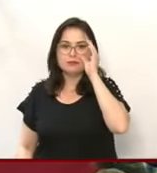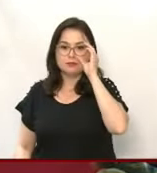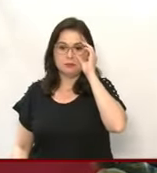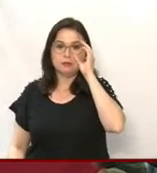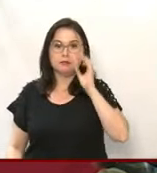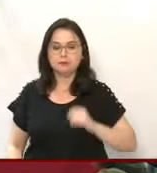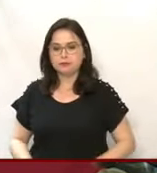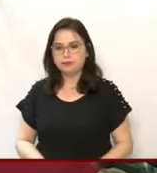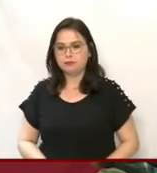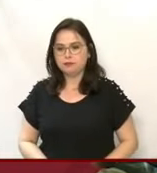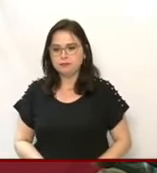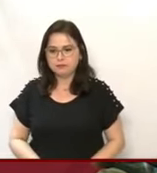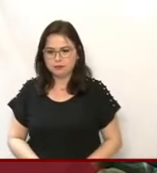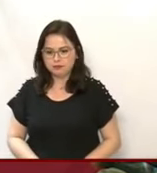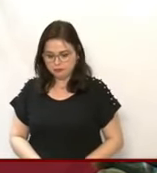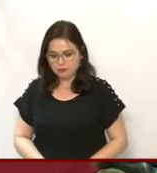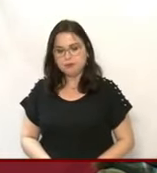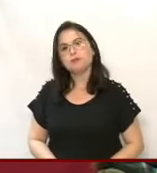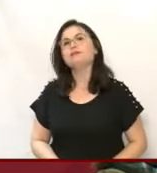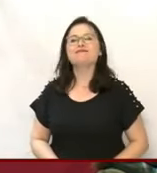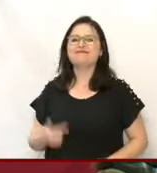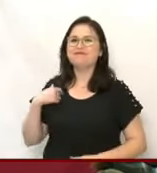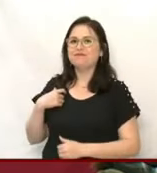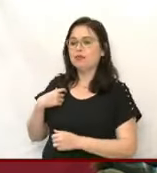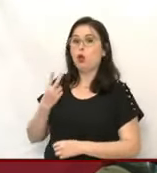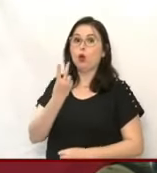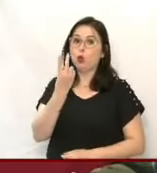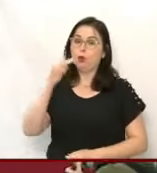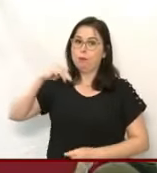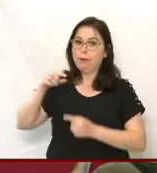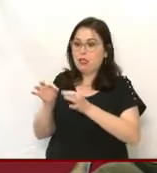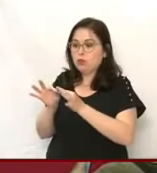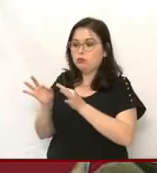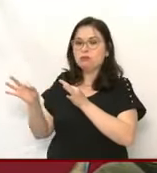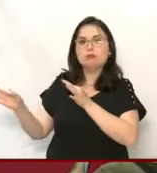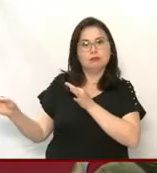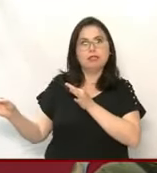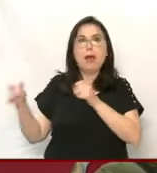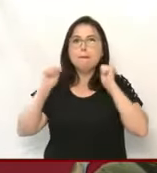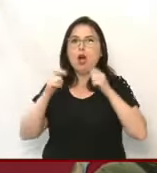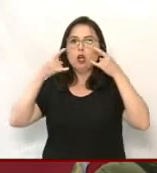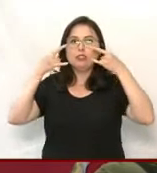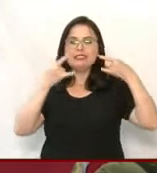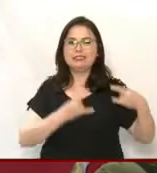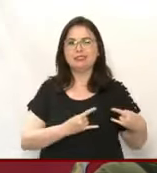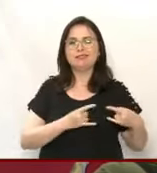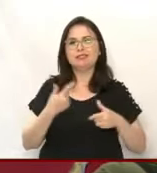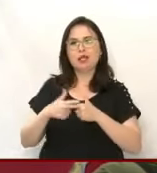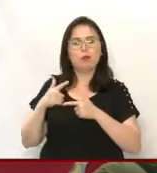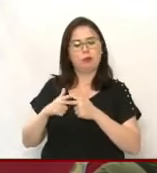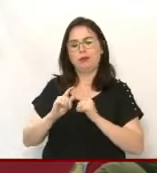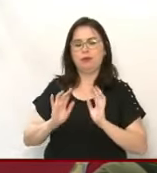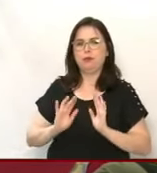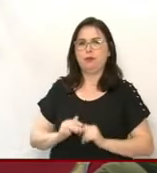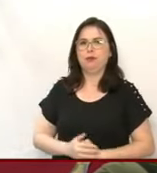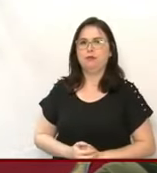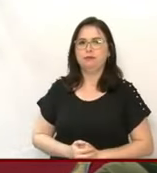estou a mais de 2 metros do Marinho aqui, posso retirar a máscara para poder falar.